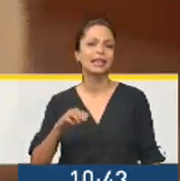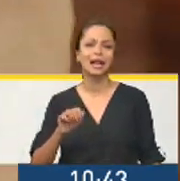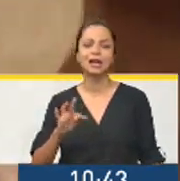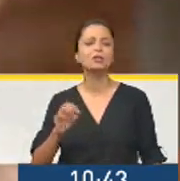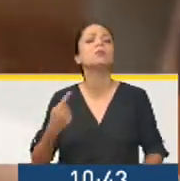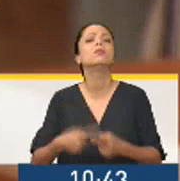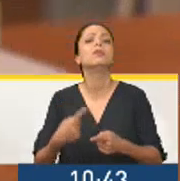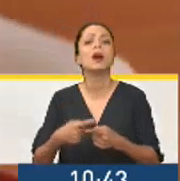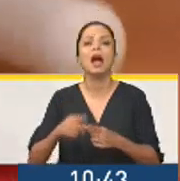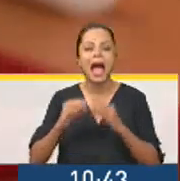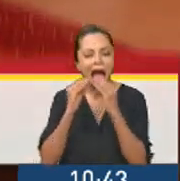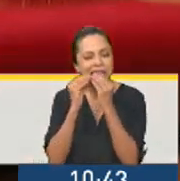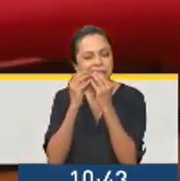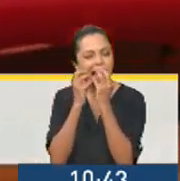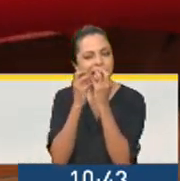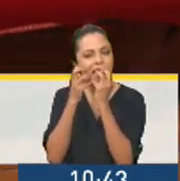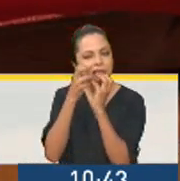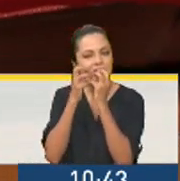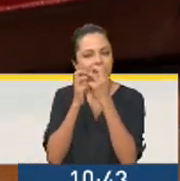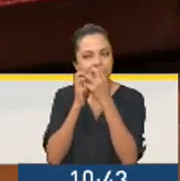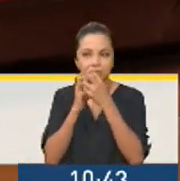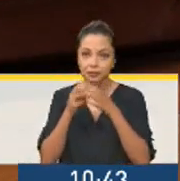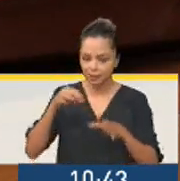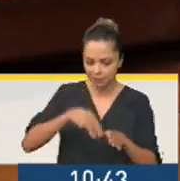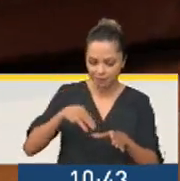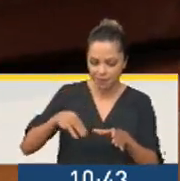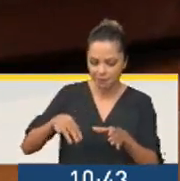Faz os furinhos com o garfo. Coloca aqui.